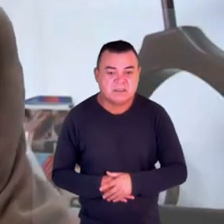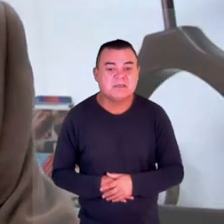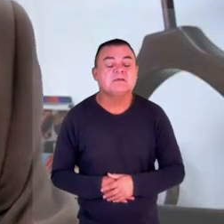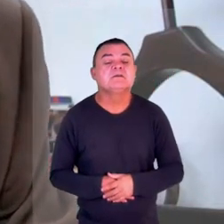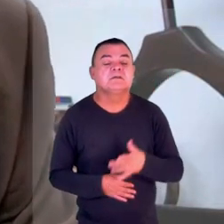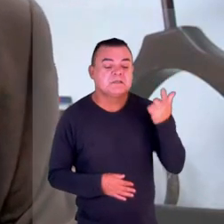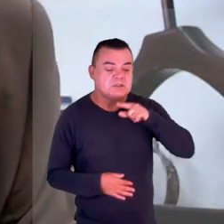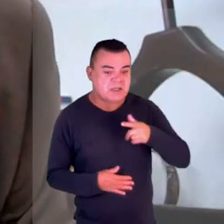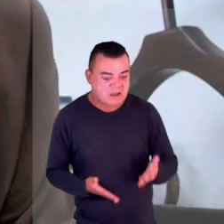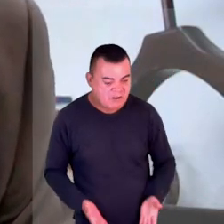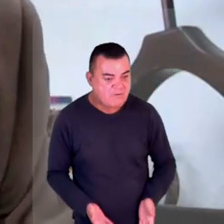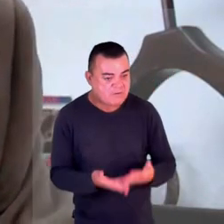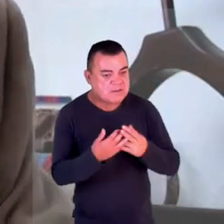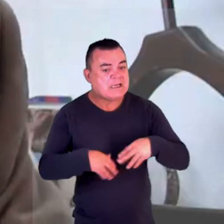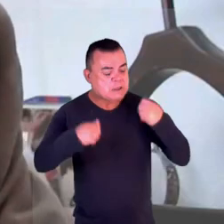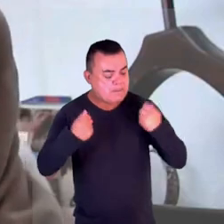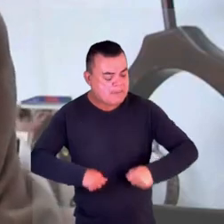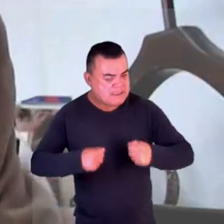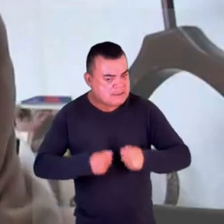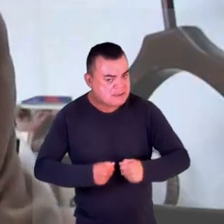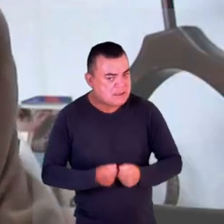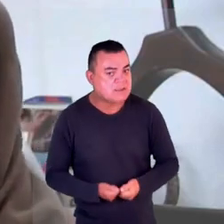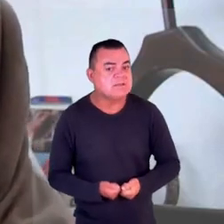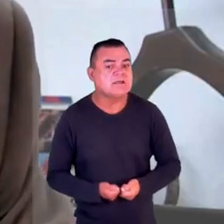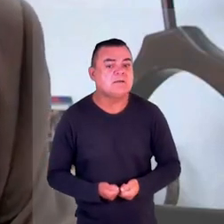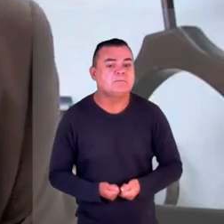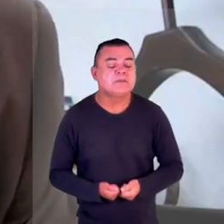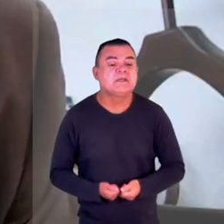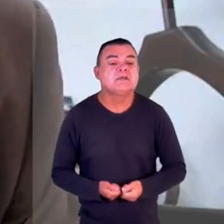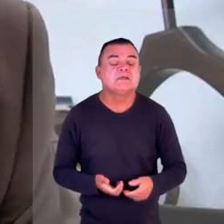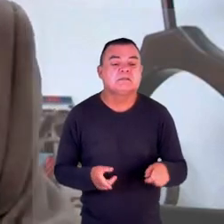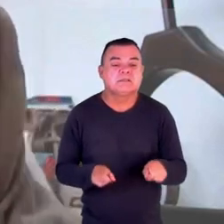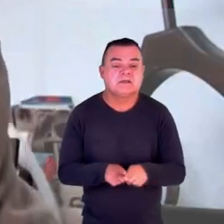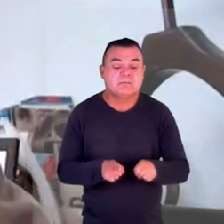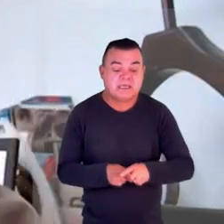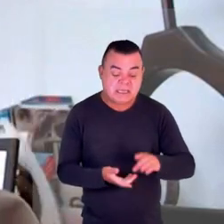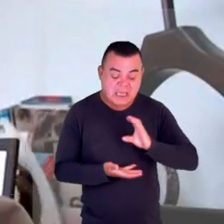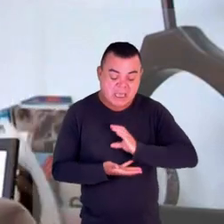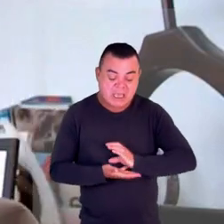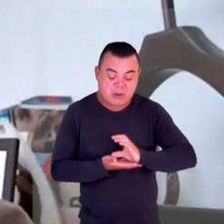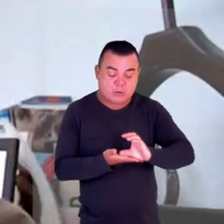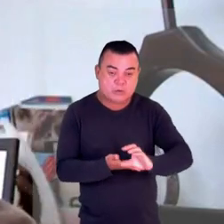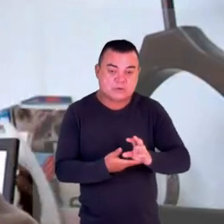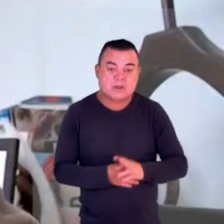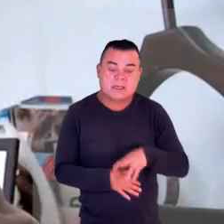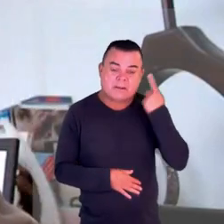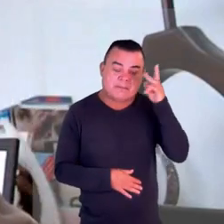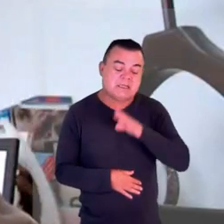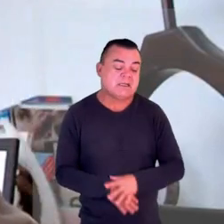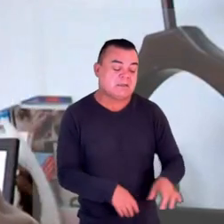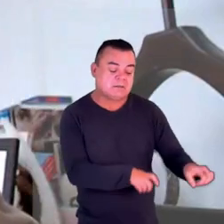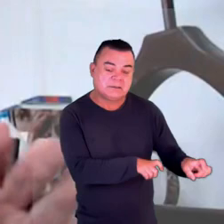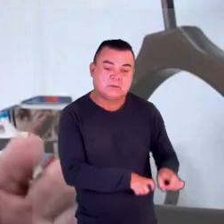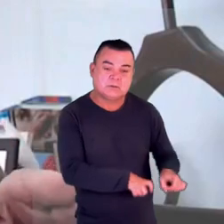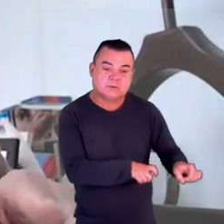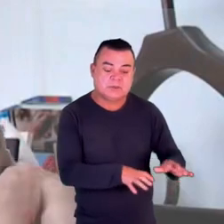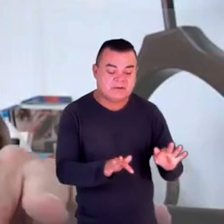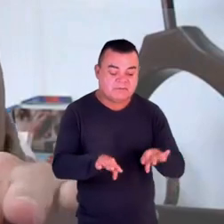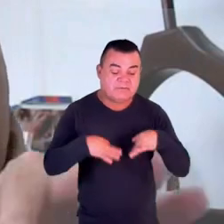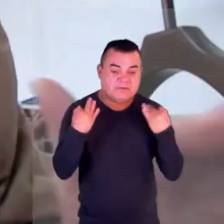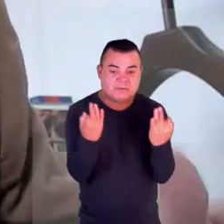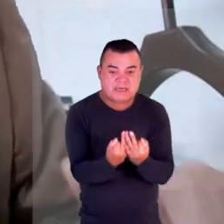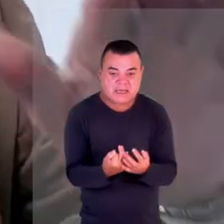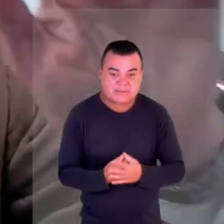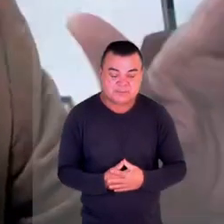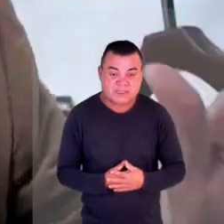de de estímulo de de destinação de recursos para agricultura familiar eu quero já